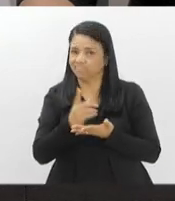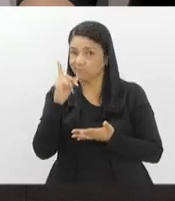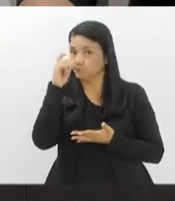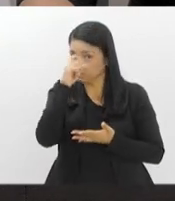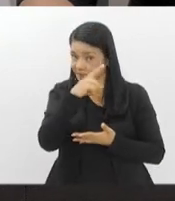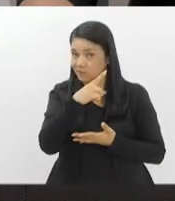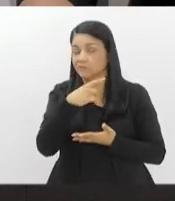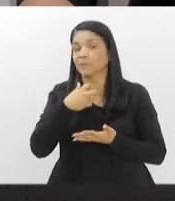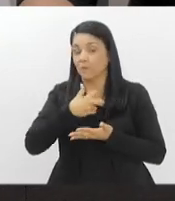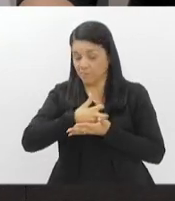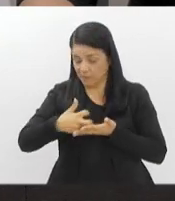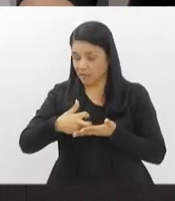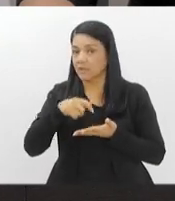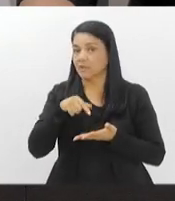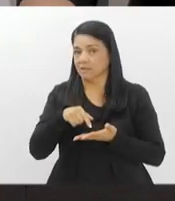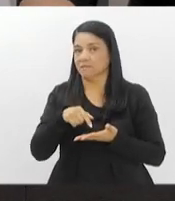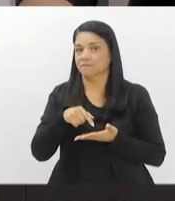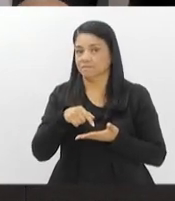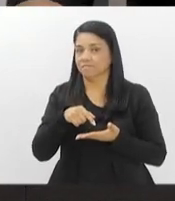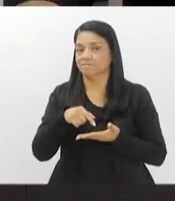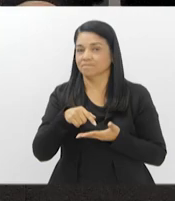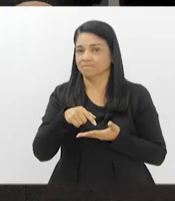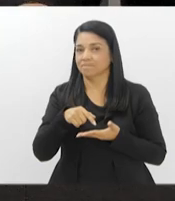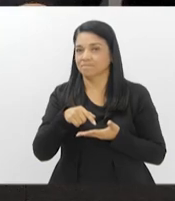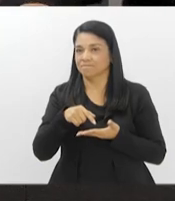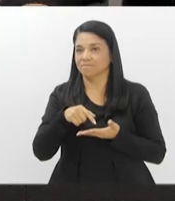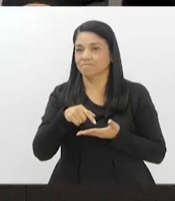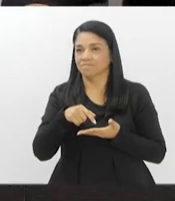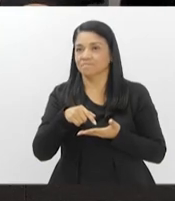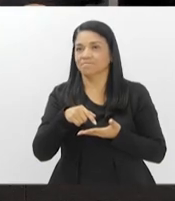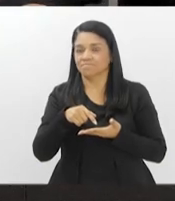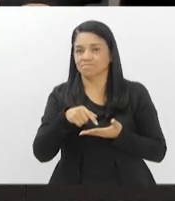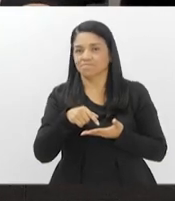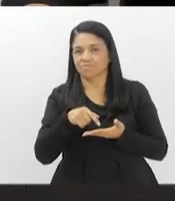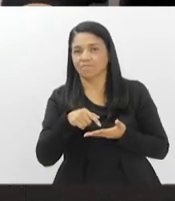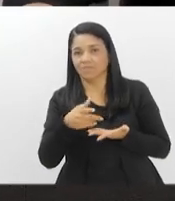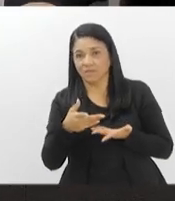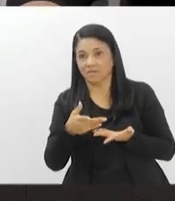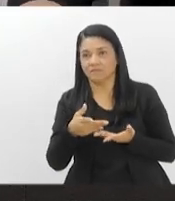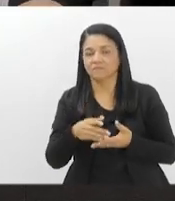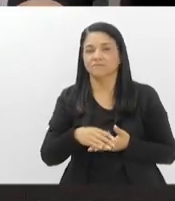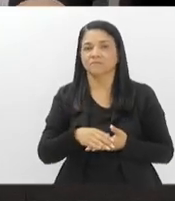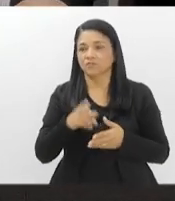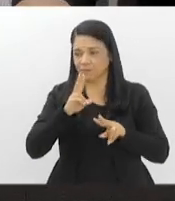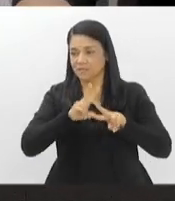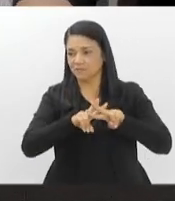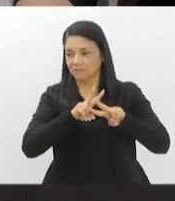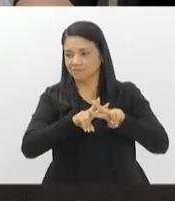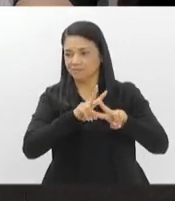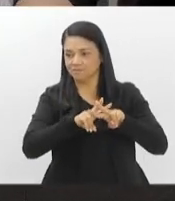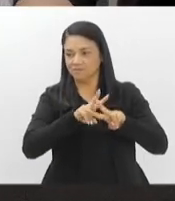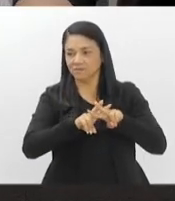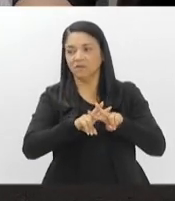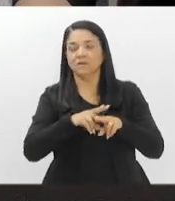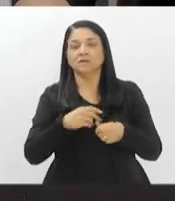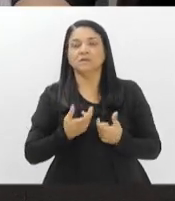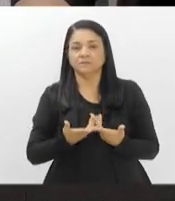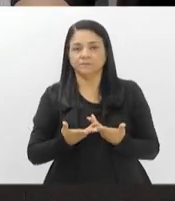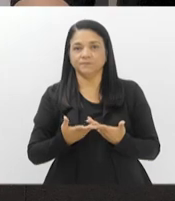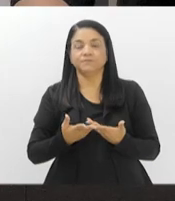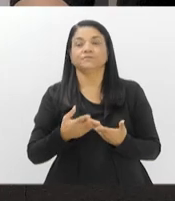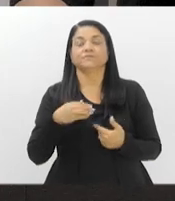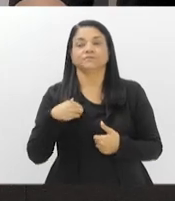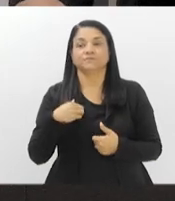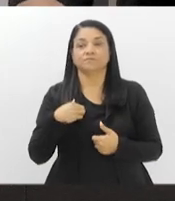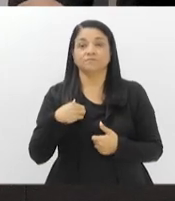so pena de condução contiva Inclusive acho eu que acho